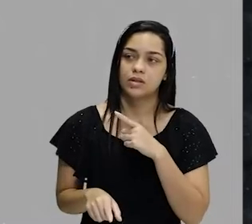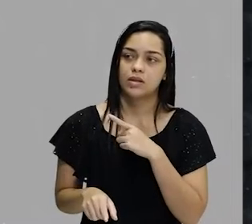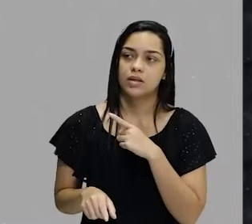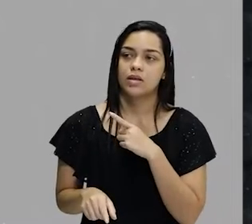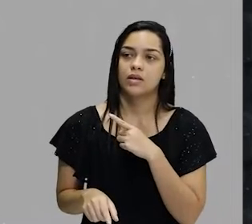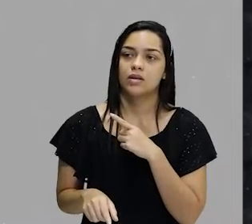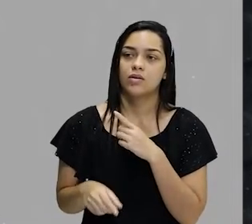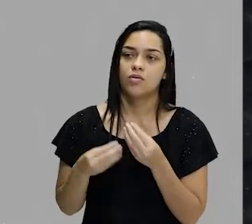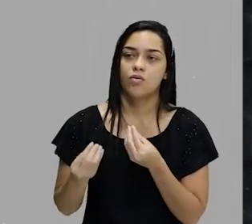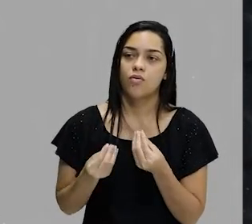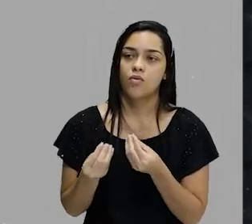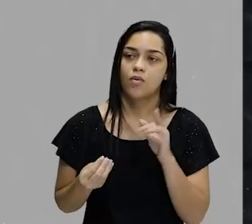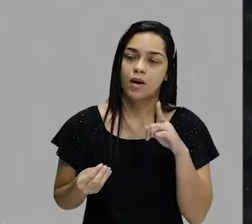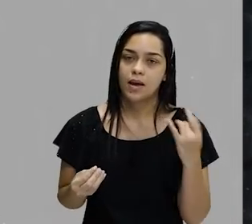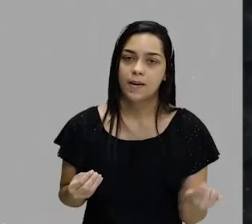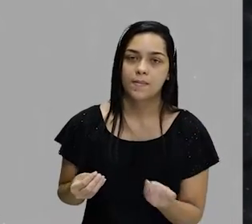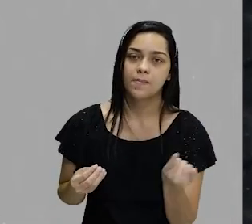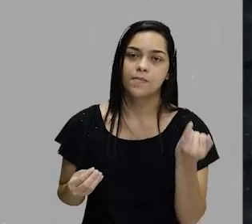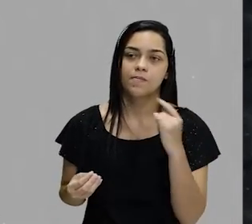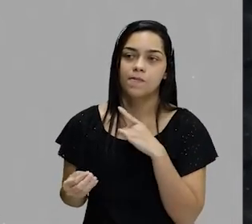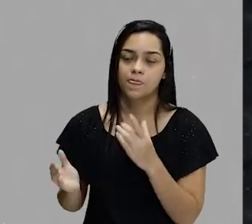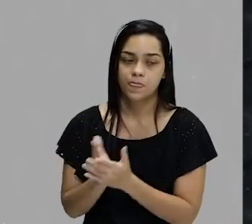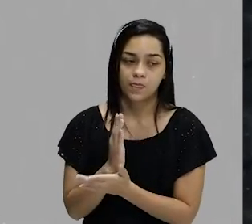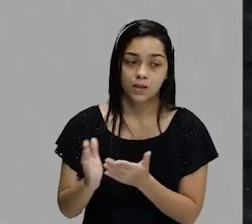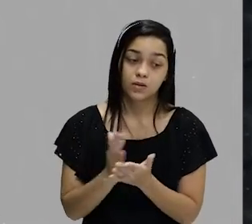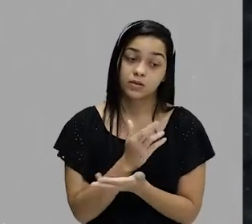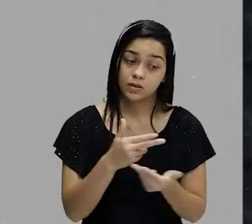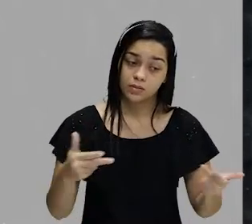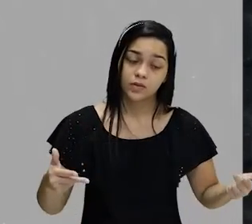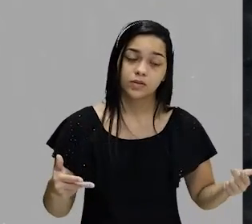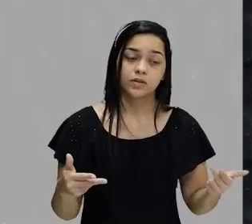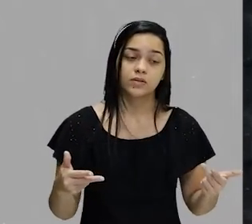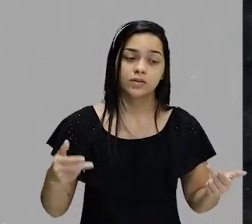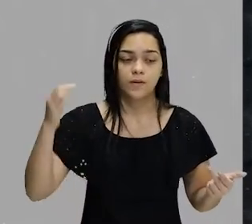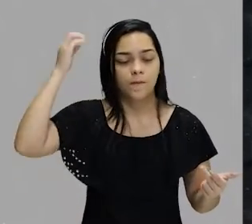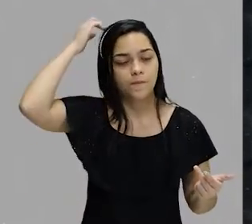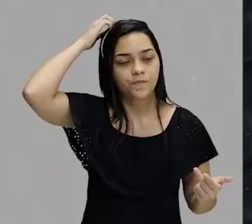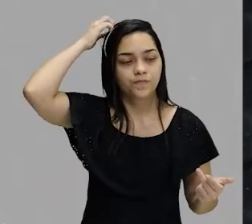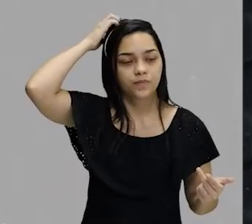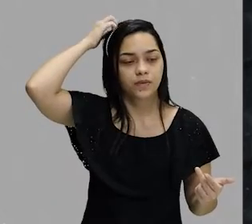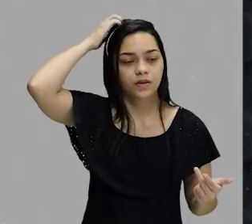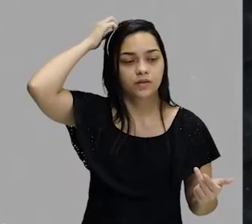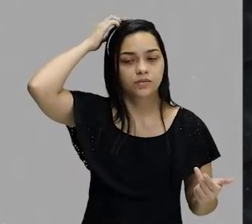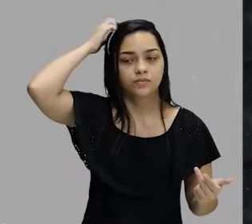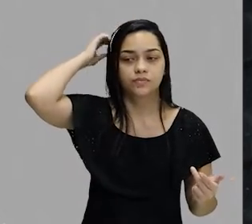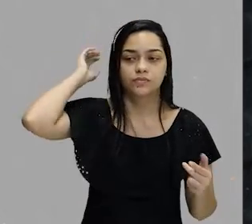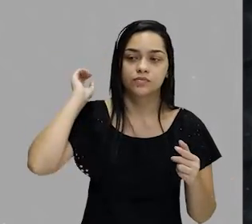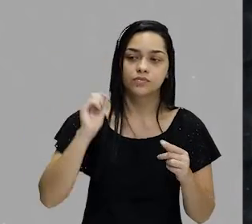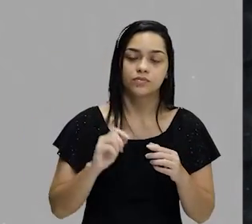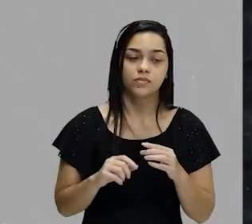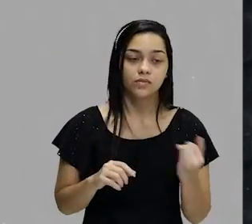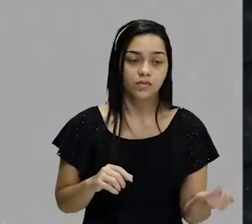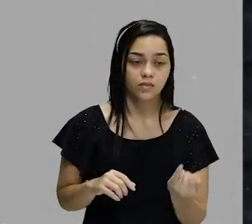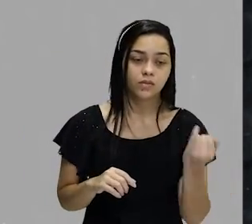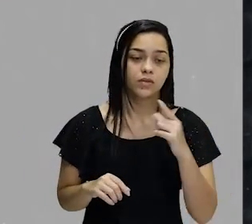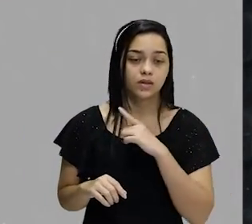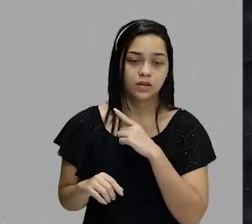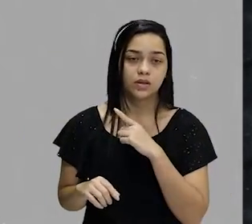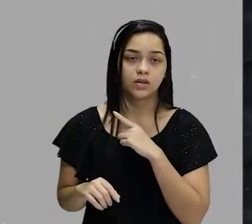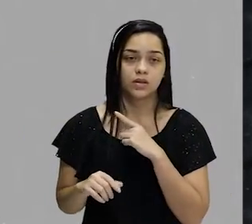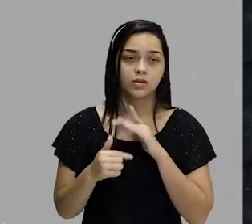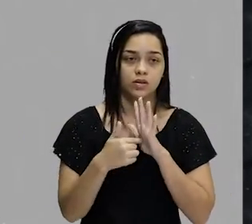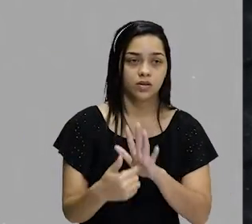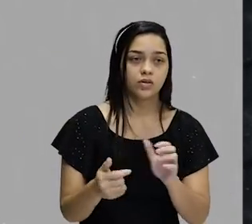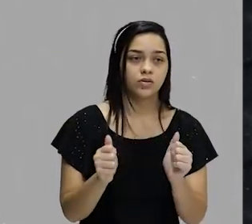É importante, alguma coisa é importante. O importante seria o predicativo do sujeito, o verbo de